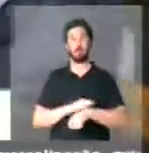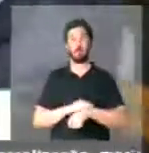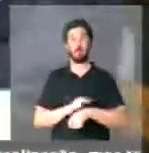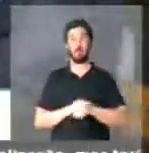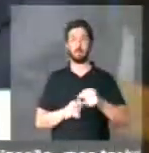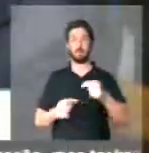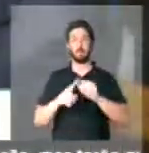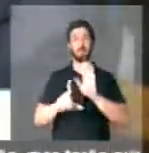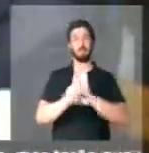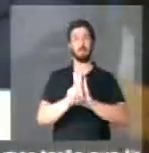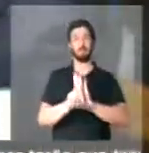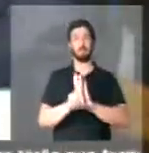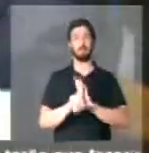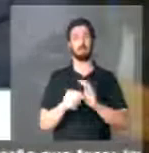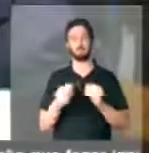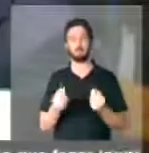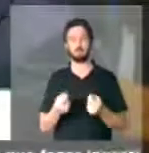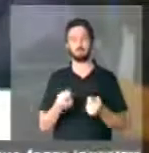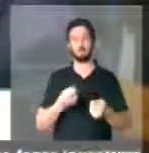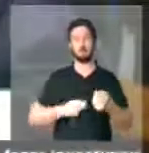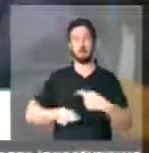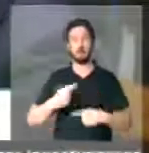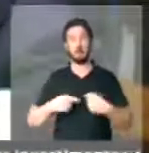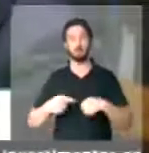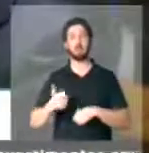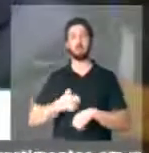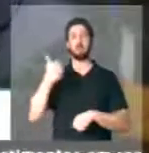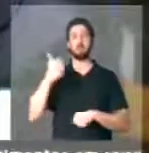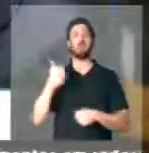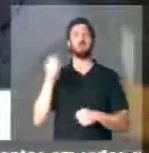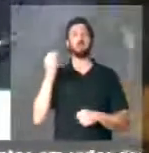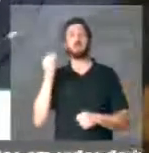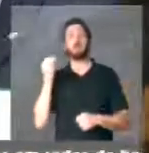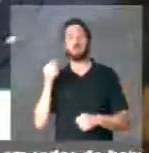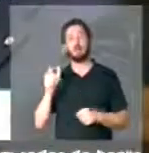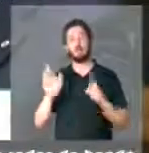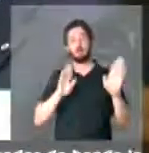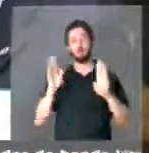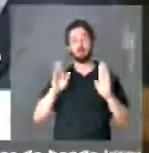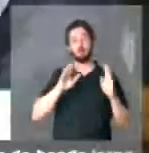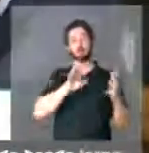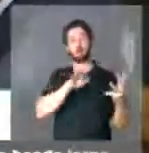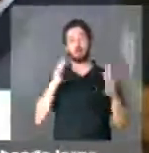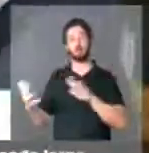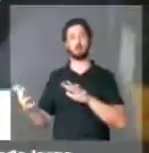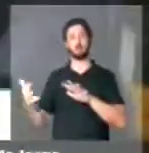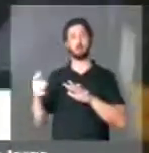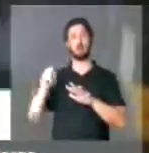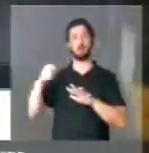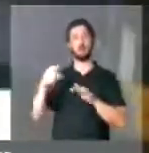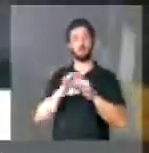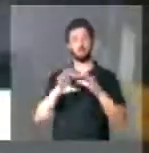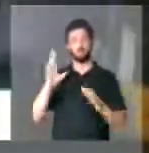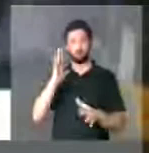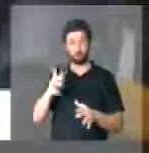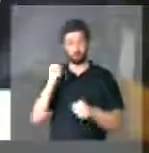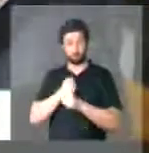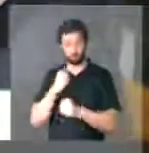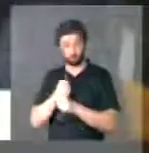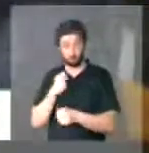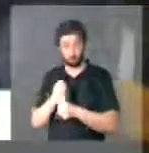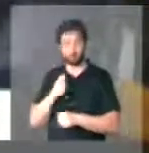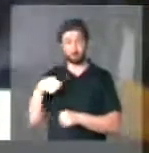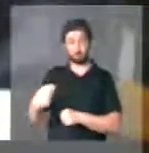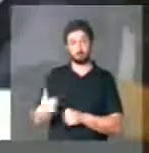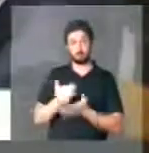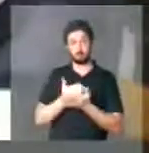prazo legal, de um trâmite maior, para que nesse período de transição, quem já tem a autorização de construção, quem já